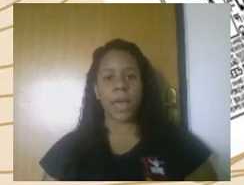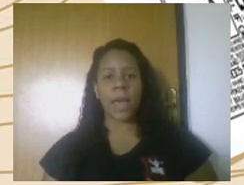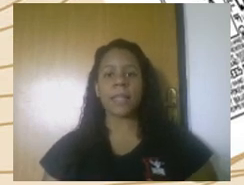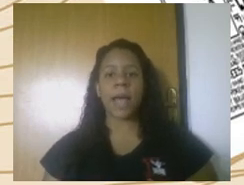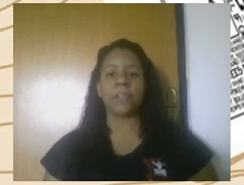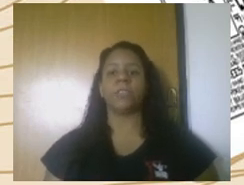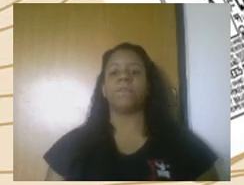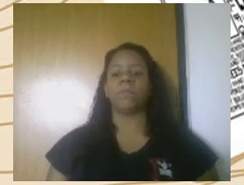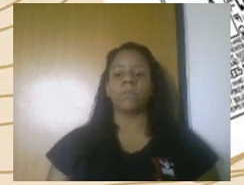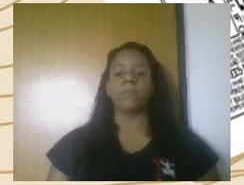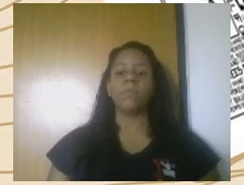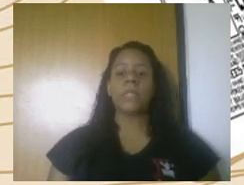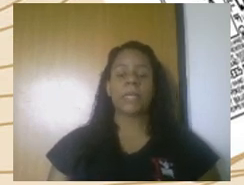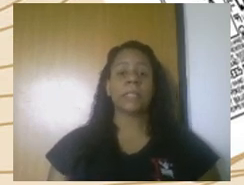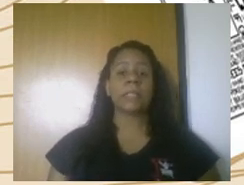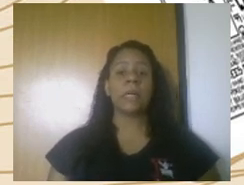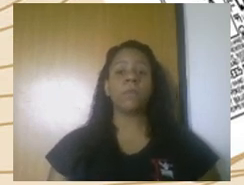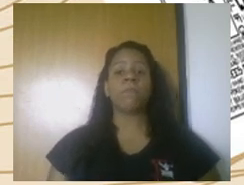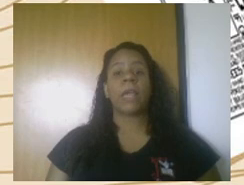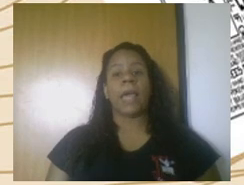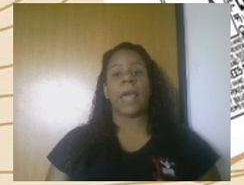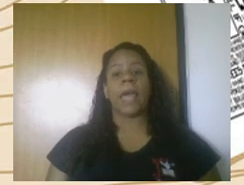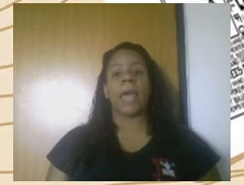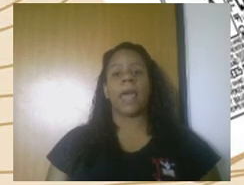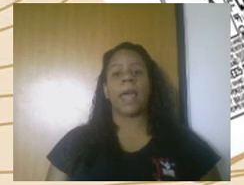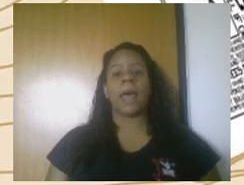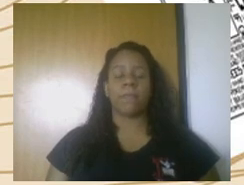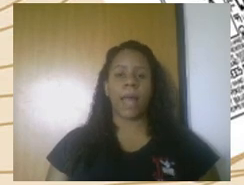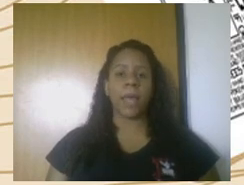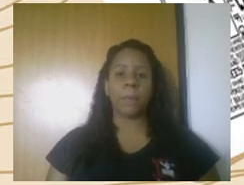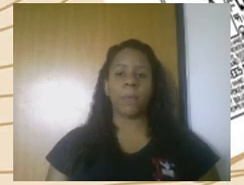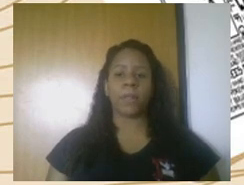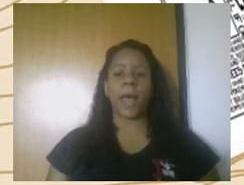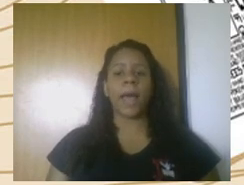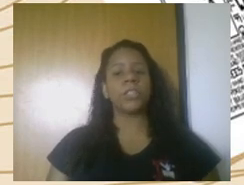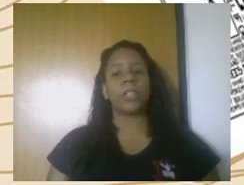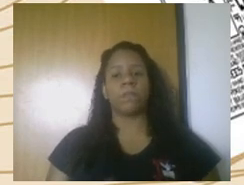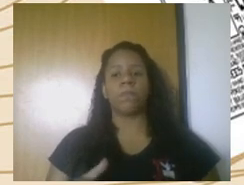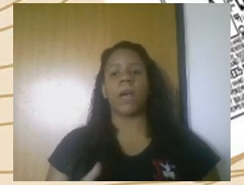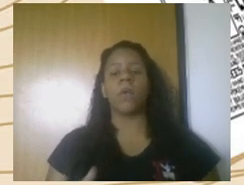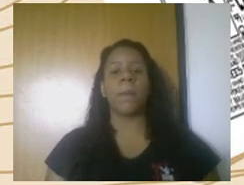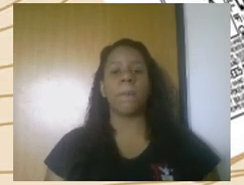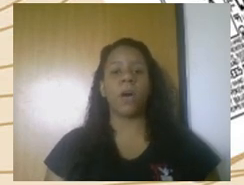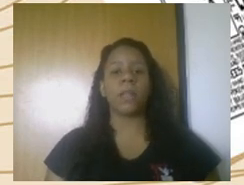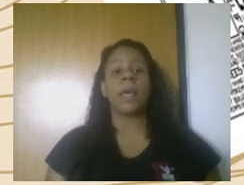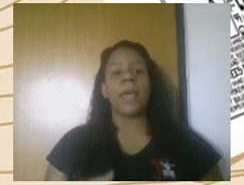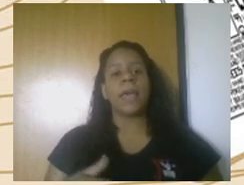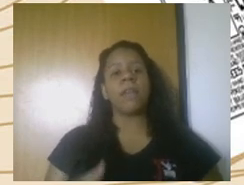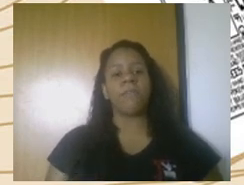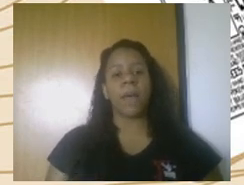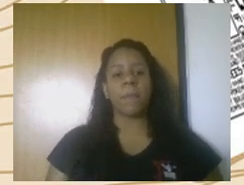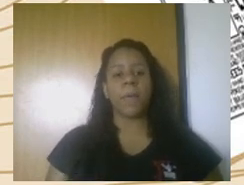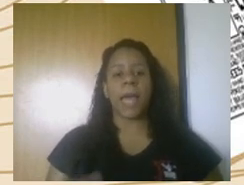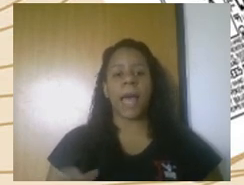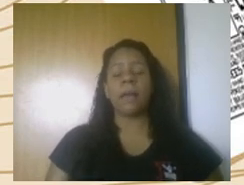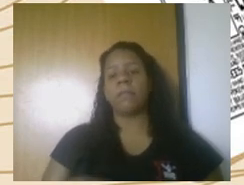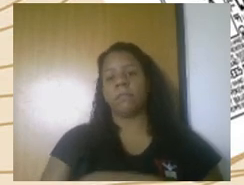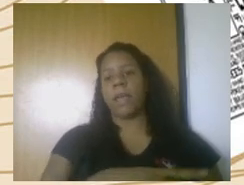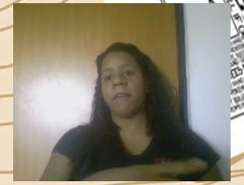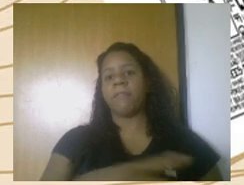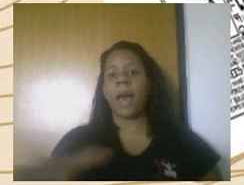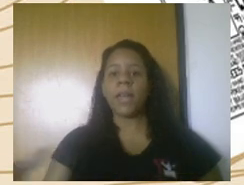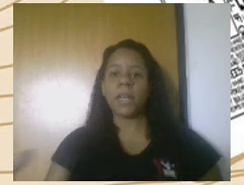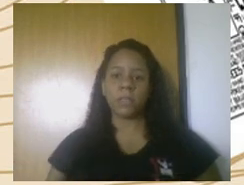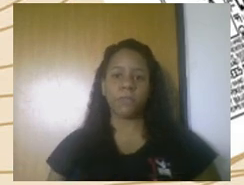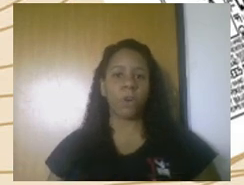mesma realidade. Então, na reportagem, né, o repórter ele vai pegar,